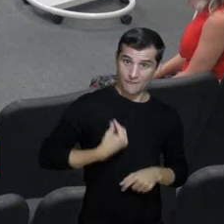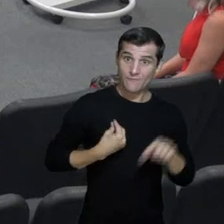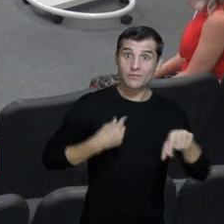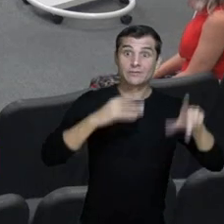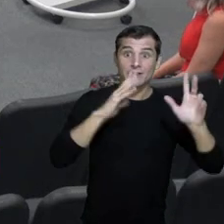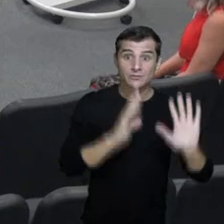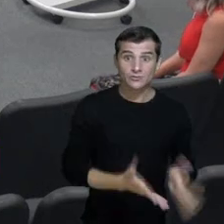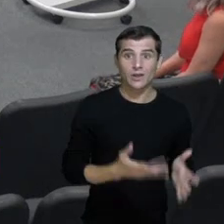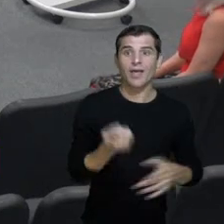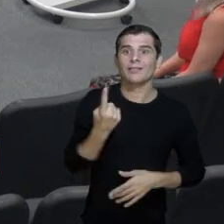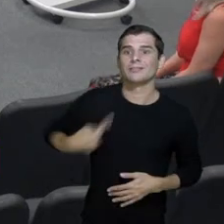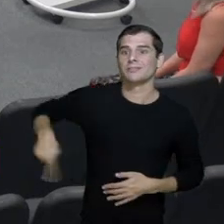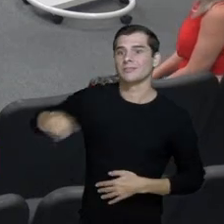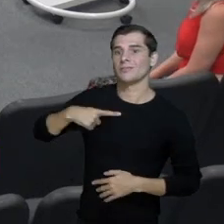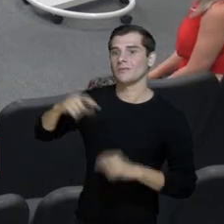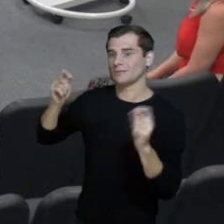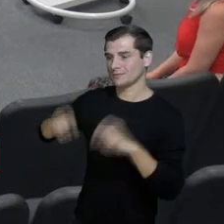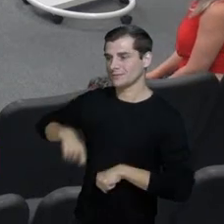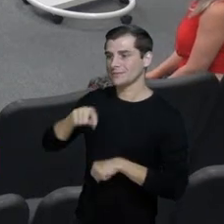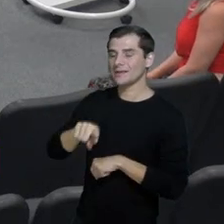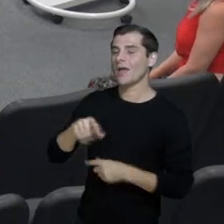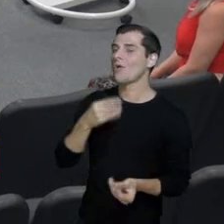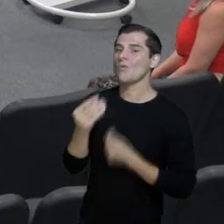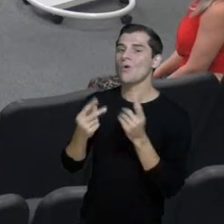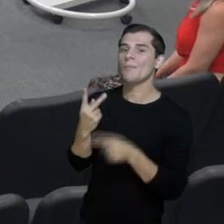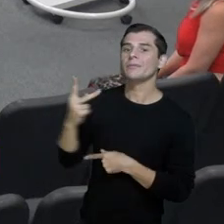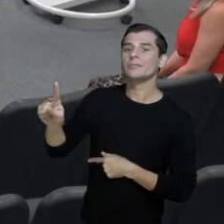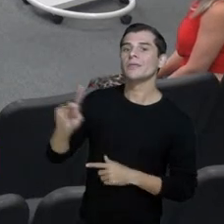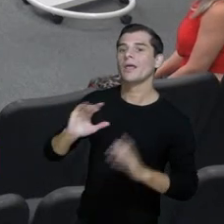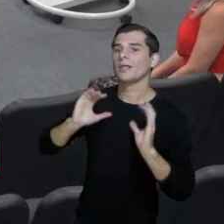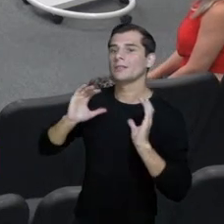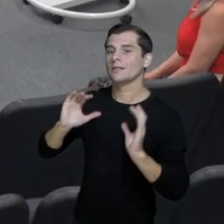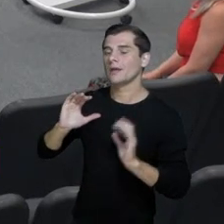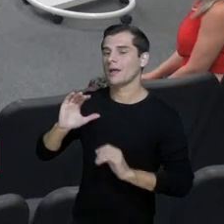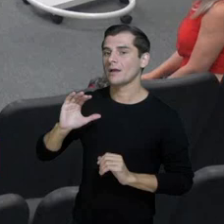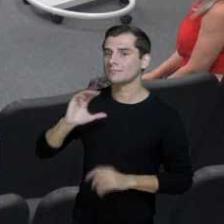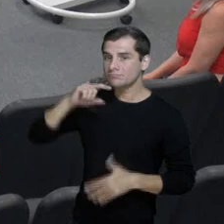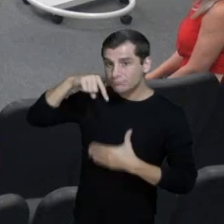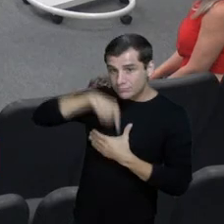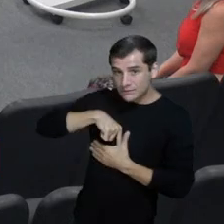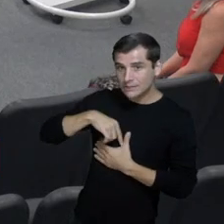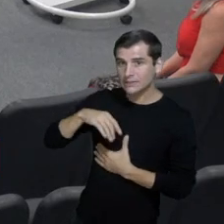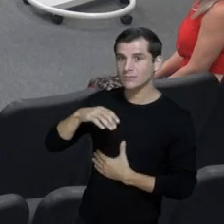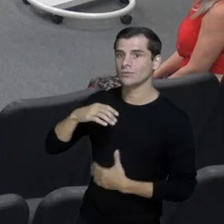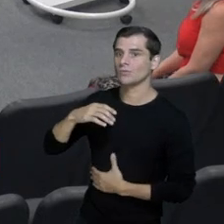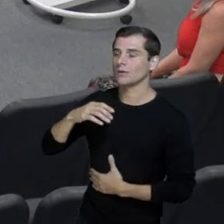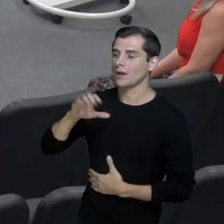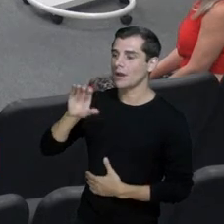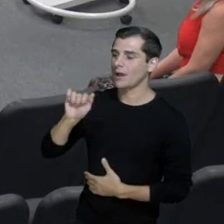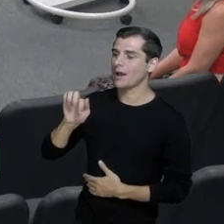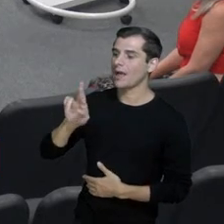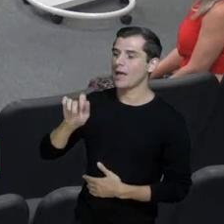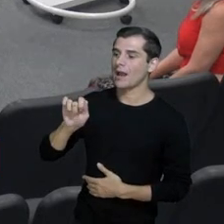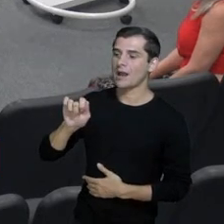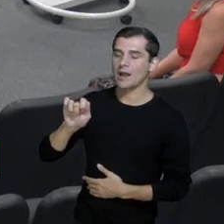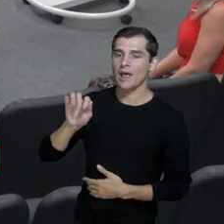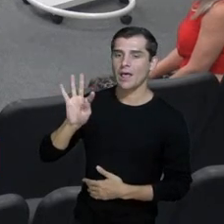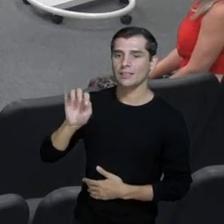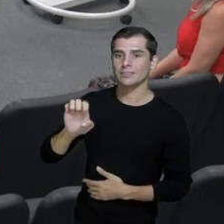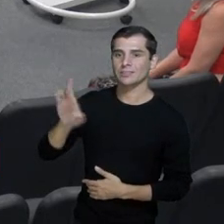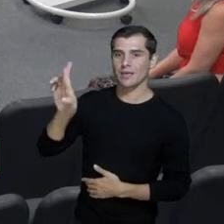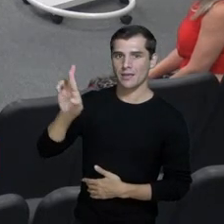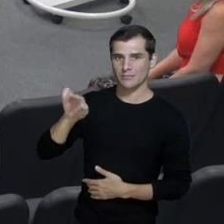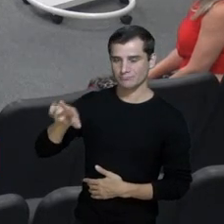nós podemos fazer em relação ao caráter né virtudes eh talvez a gente já não tenha mais